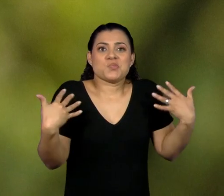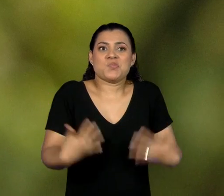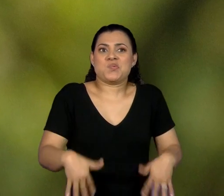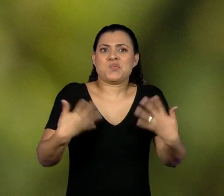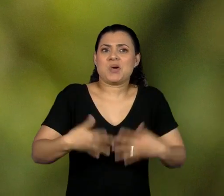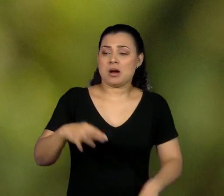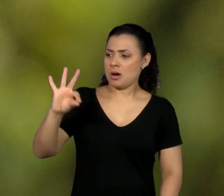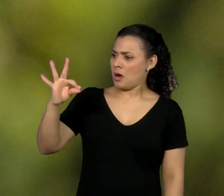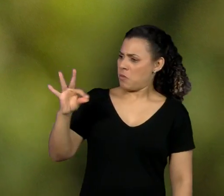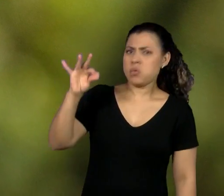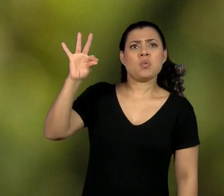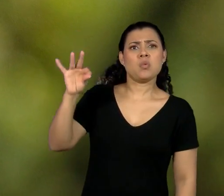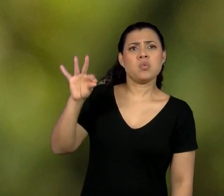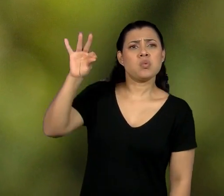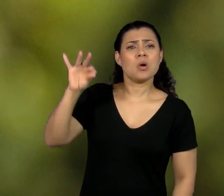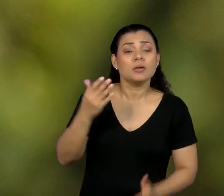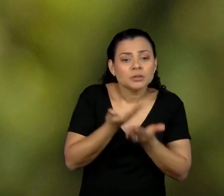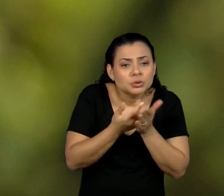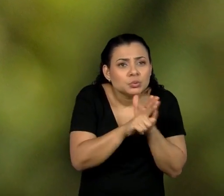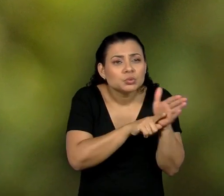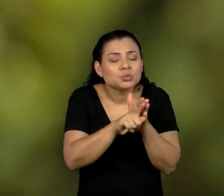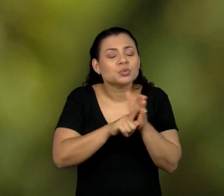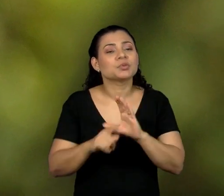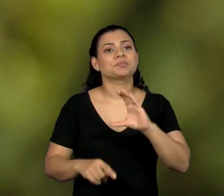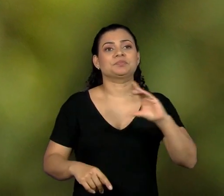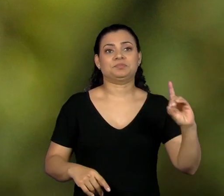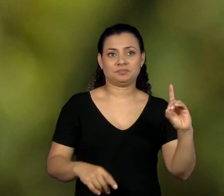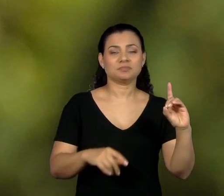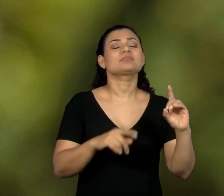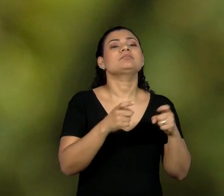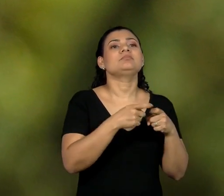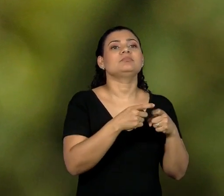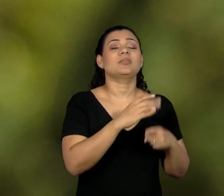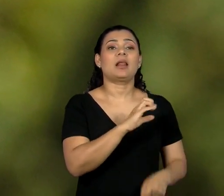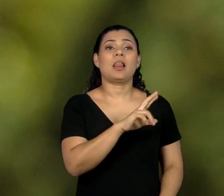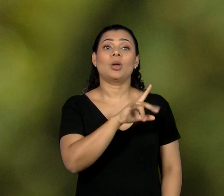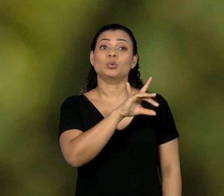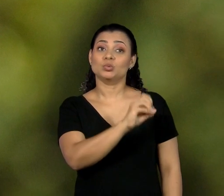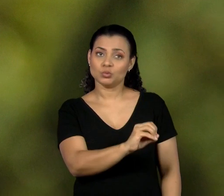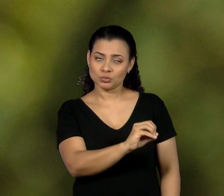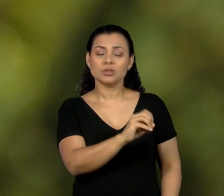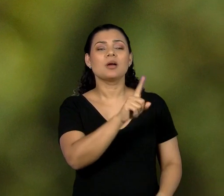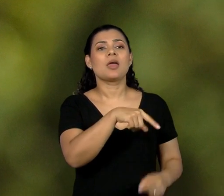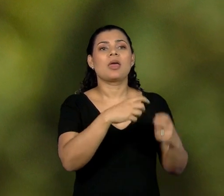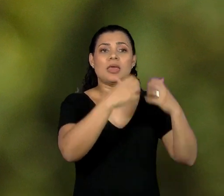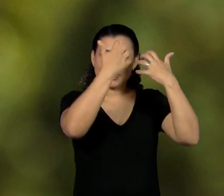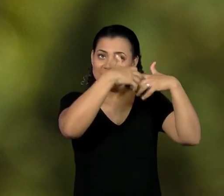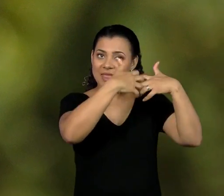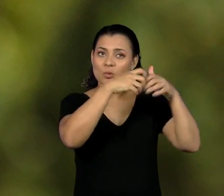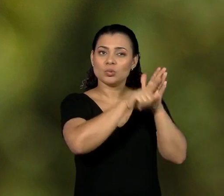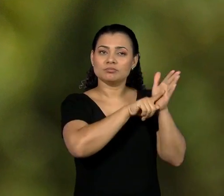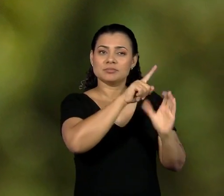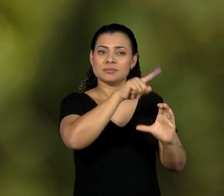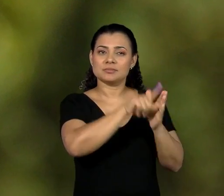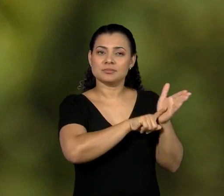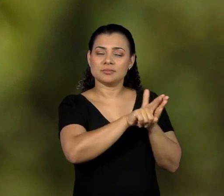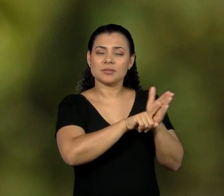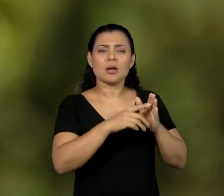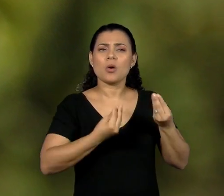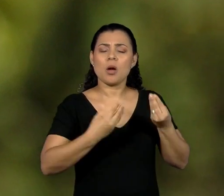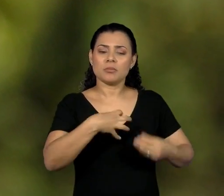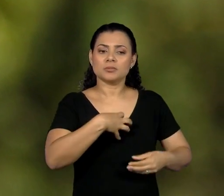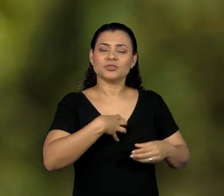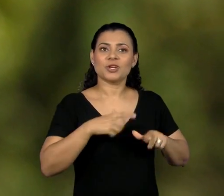A conclusão é do estudo coordenado pelo médico Cláudio Viana de Mello, neurocientista e estudioso do